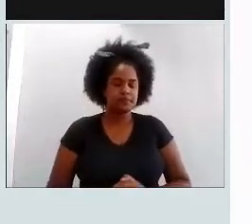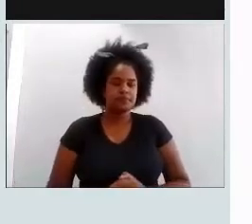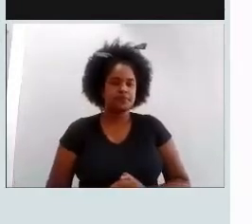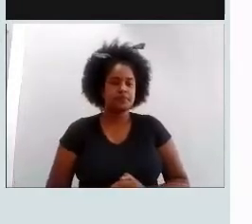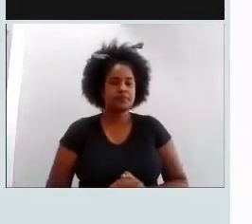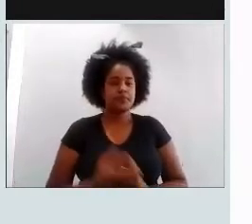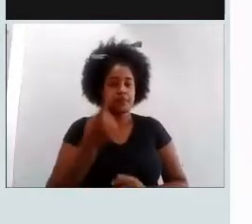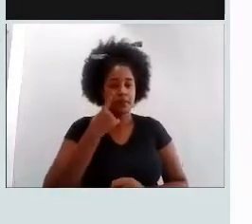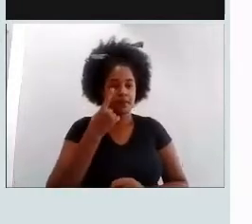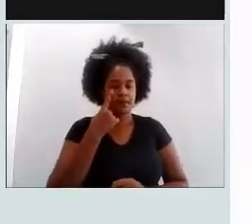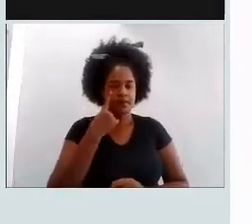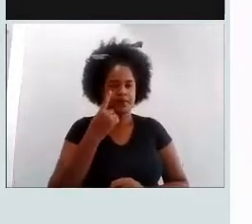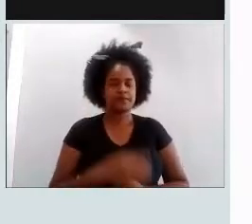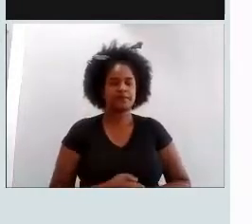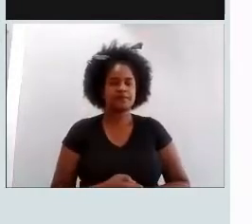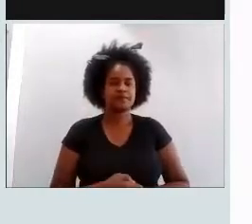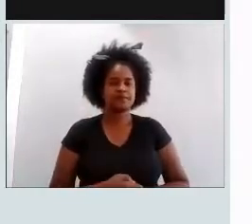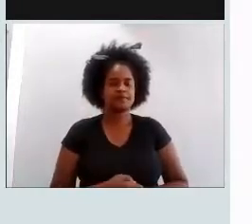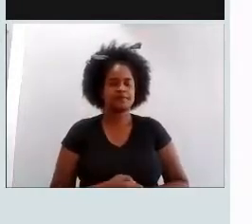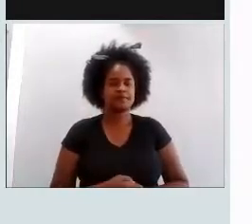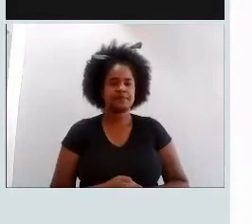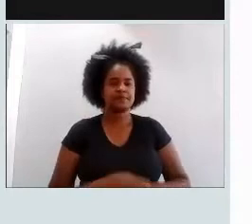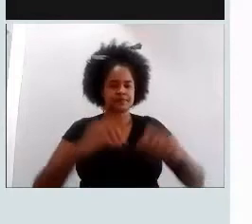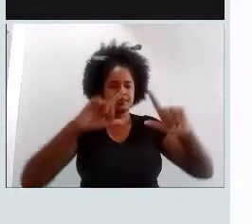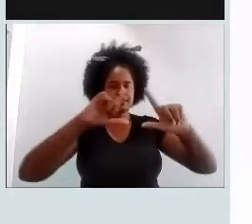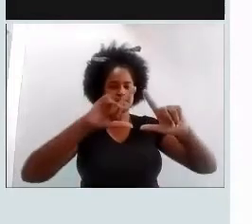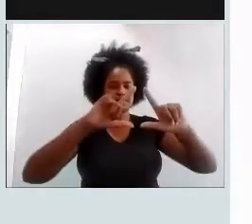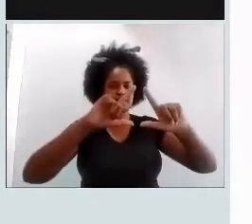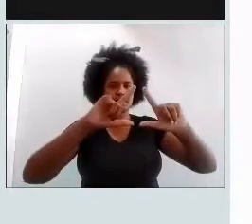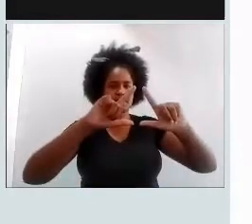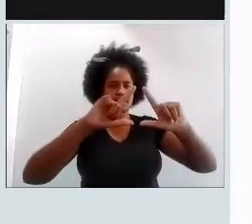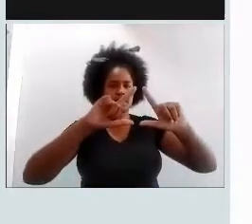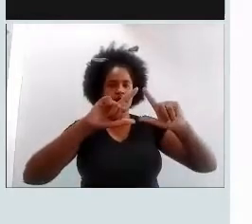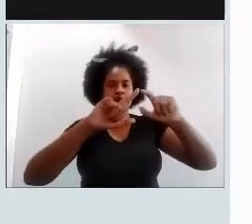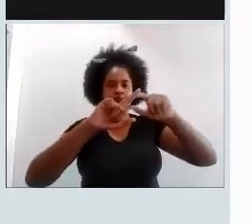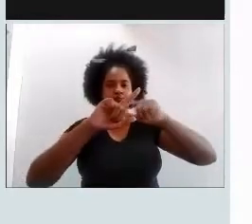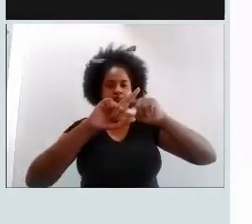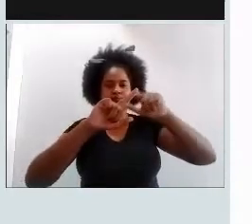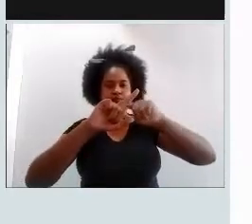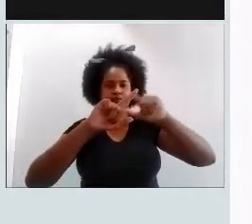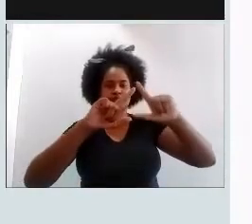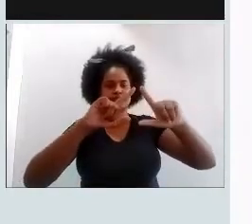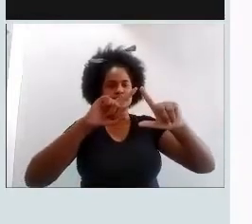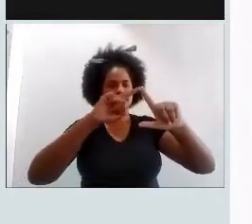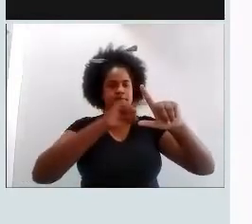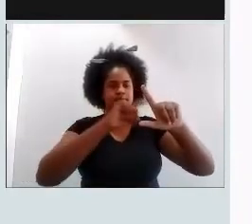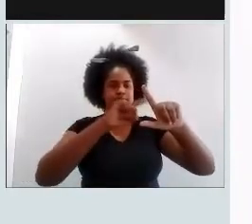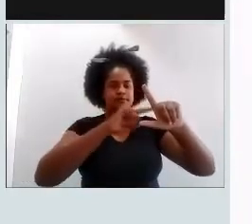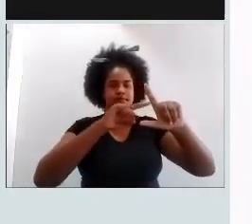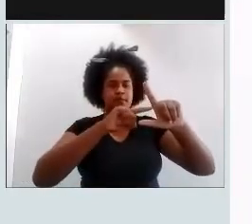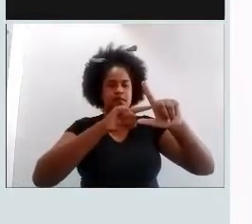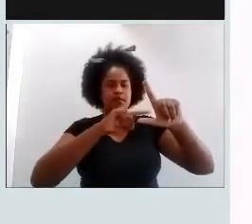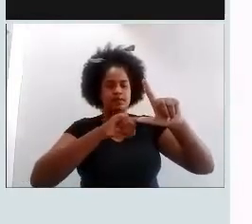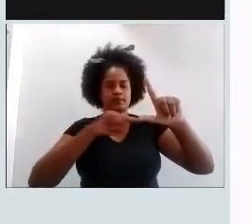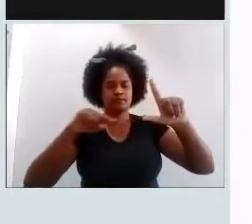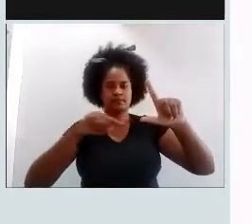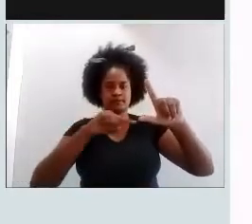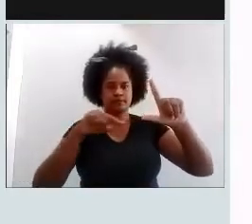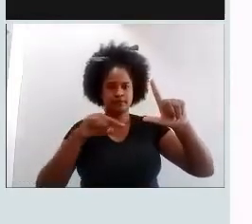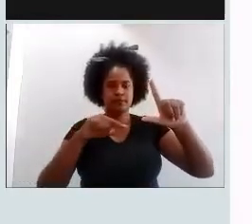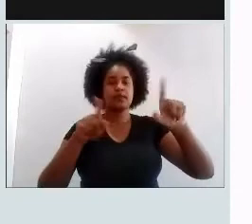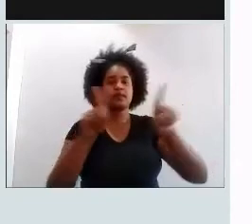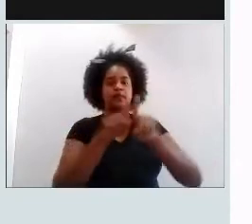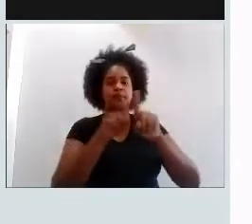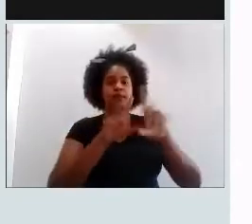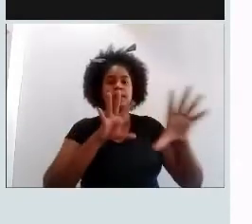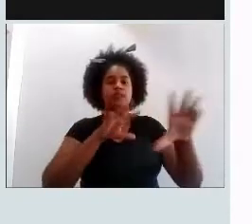a partir das medidas de seus lados e dos seus ângulos internos. Ângulos internos são aqueles que estão